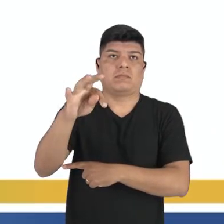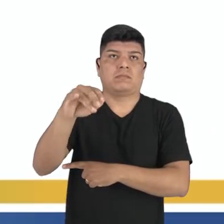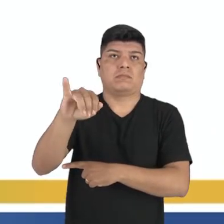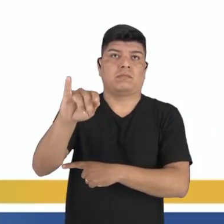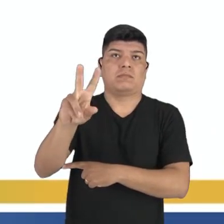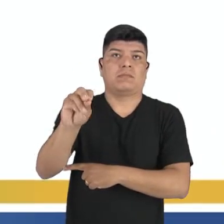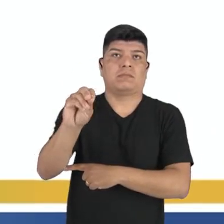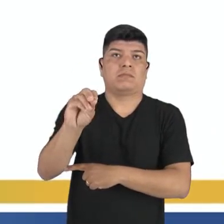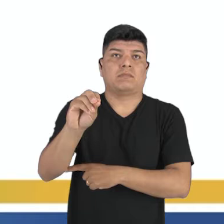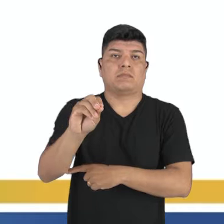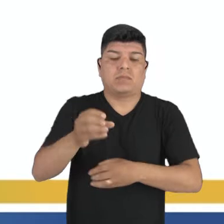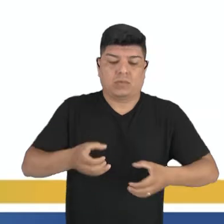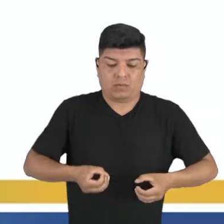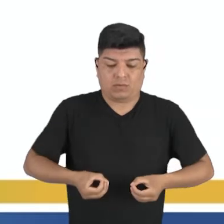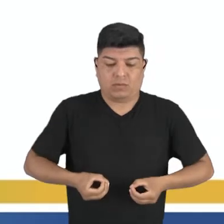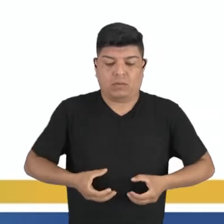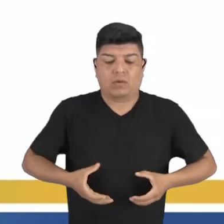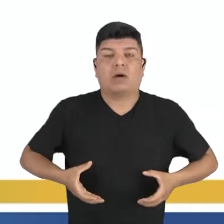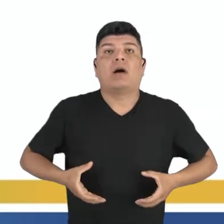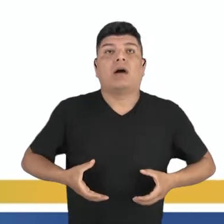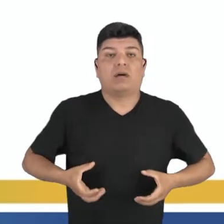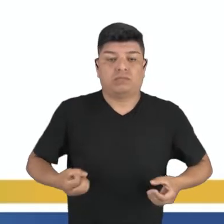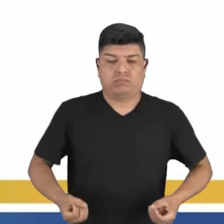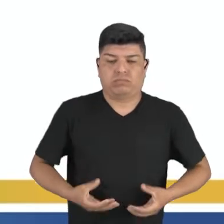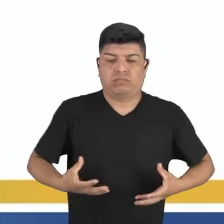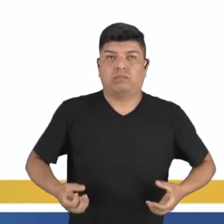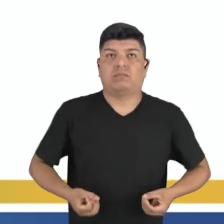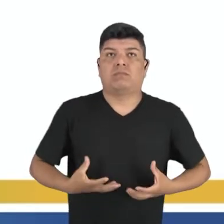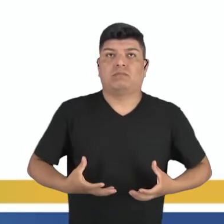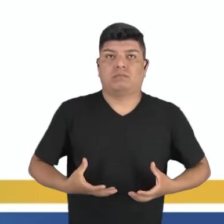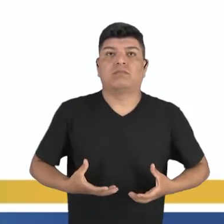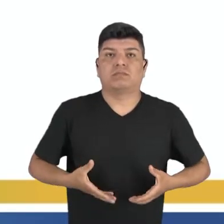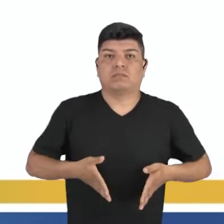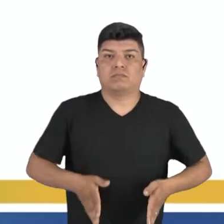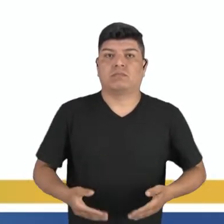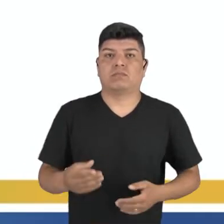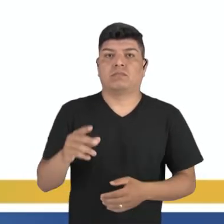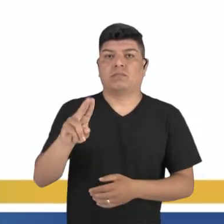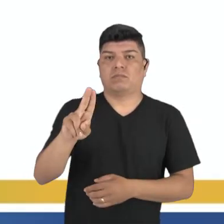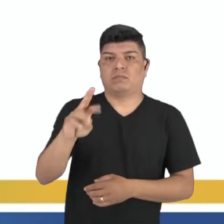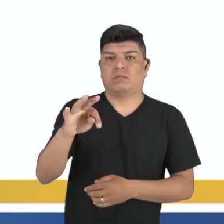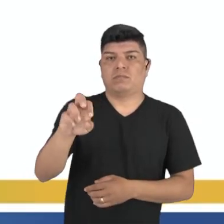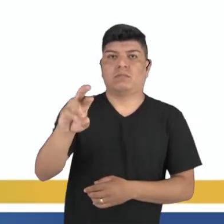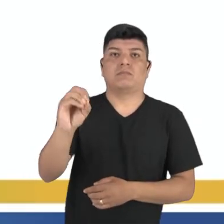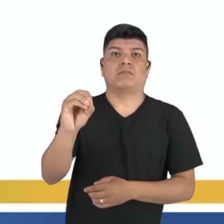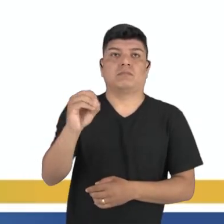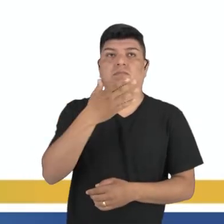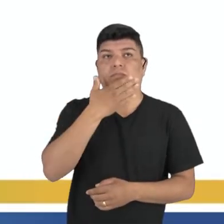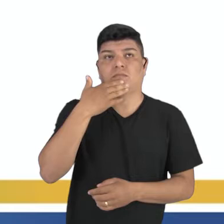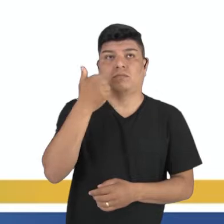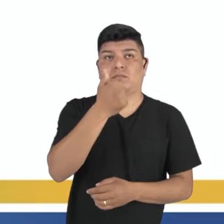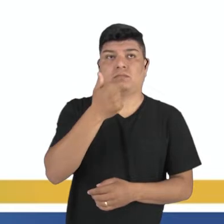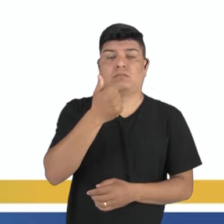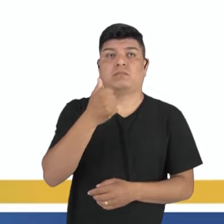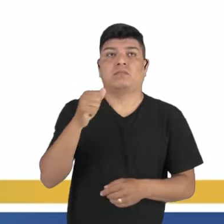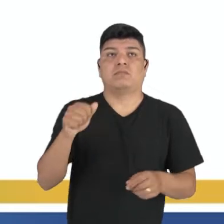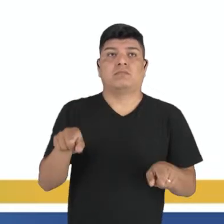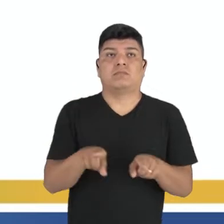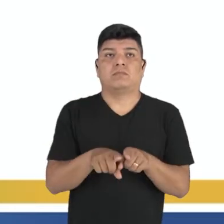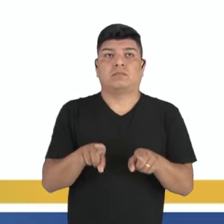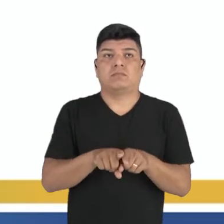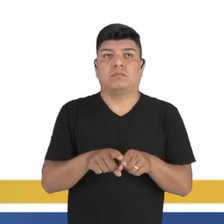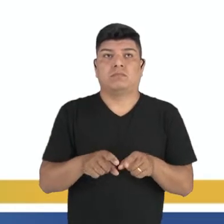em crescimento no ovário, né? Que vai estar estimulando o espessamento nas paredes uterinas. e o amadurecimento